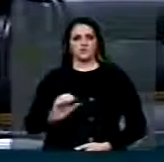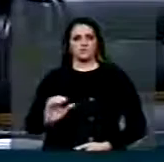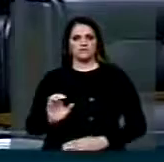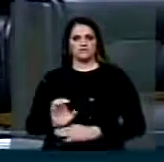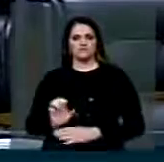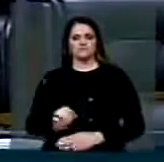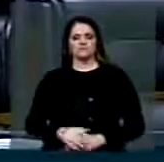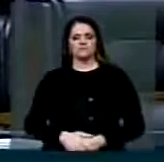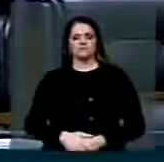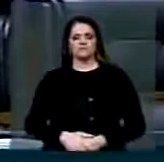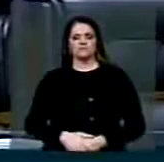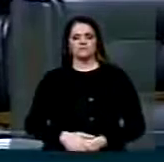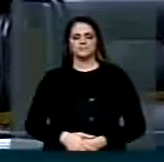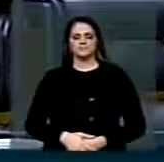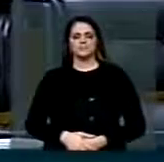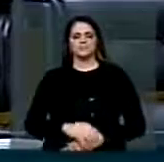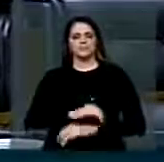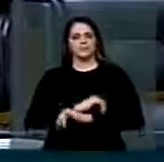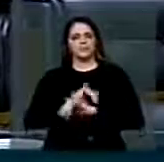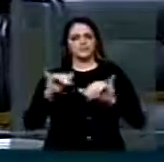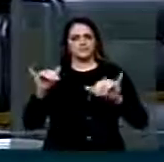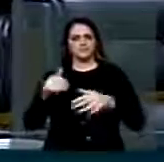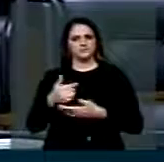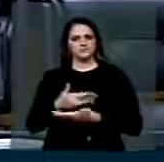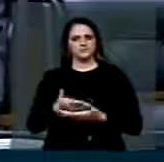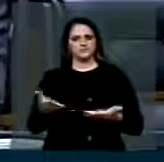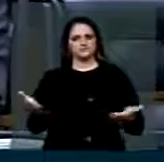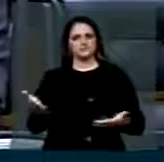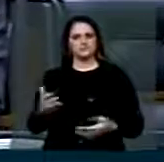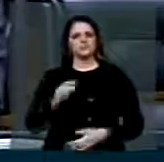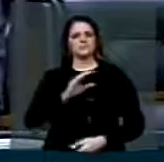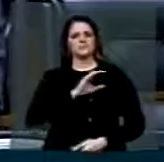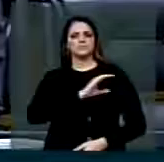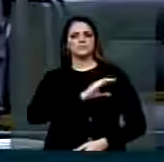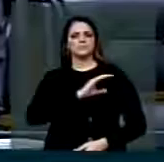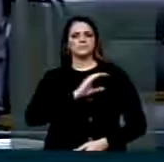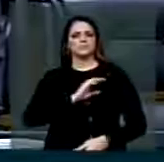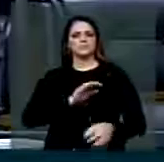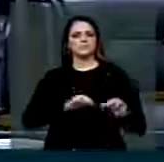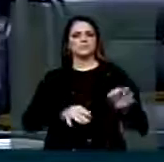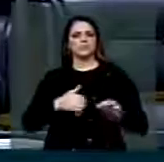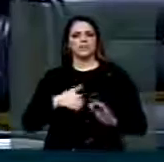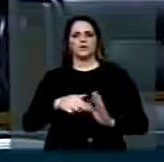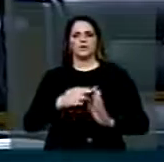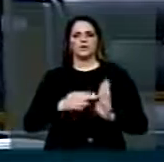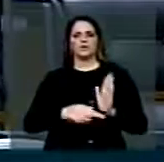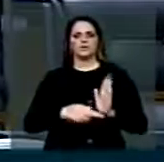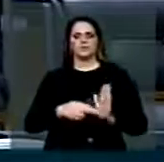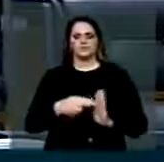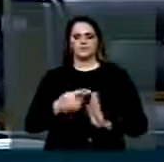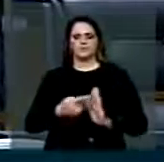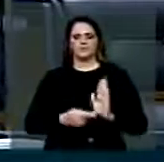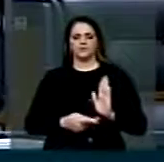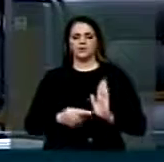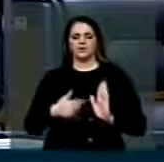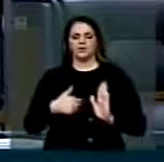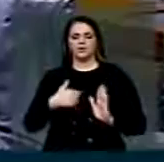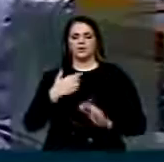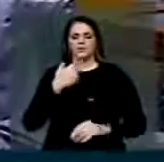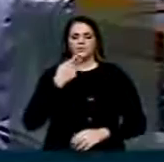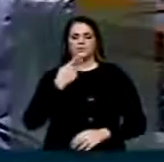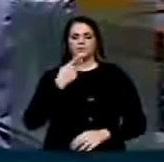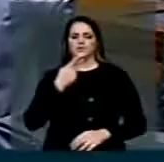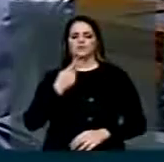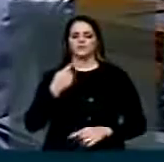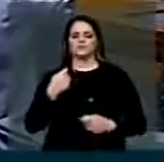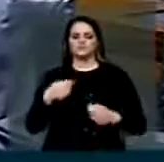Quero informar que lá na Comissão de Justiça, eu fui o relator do projeto 278/2013 e apresentei meu voto pela